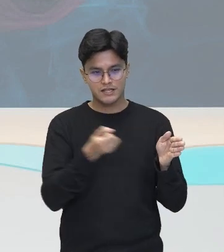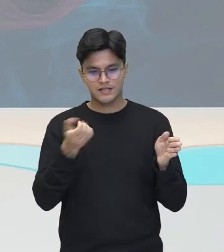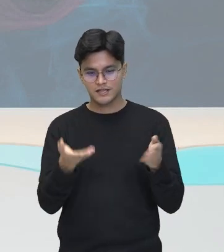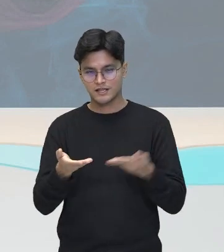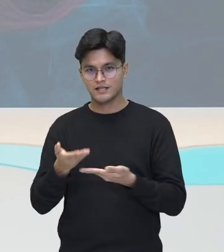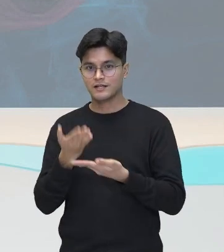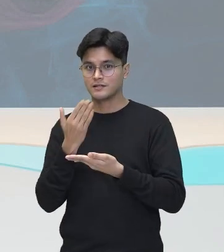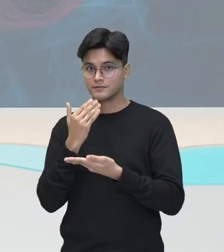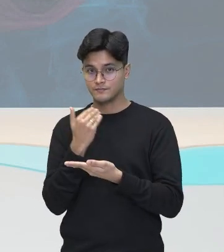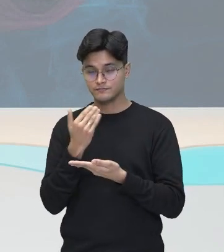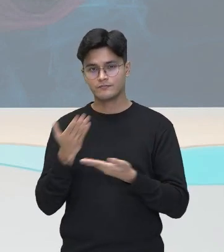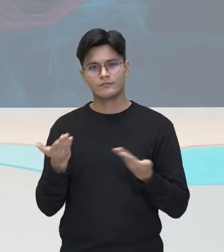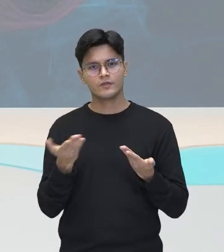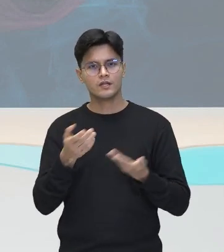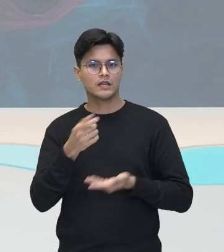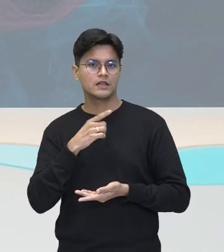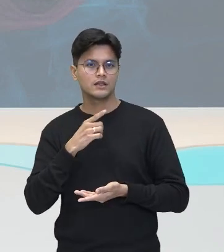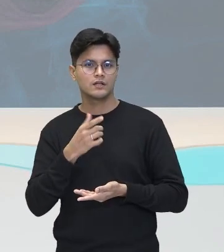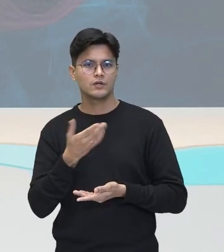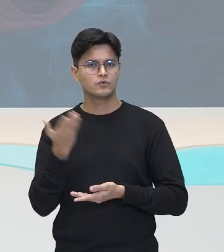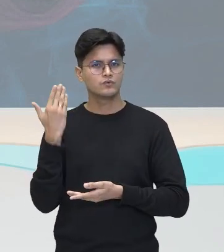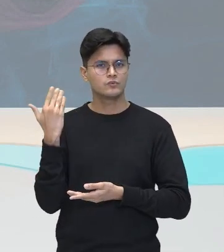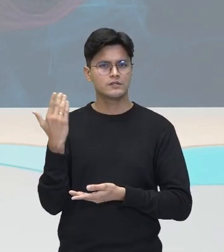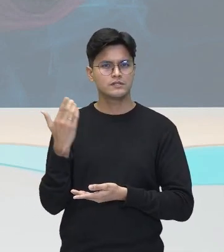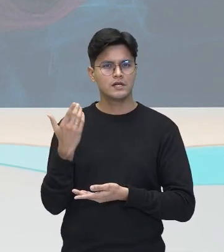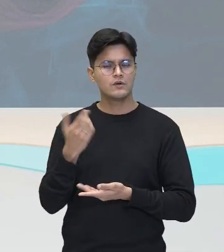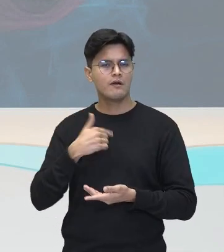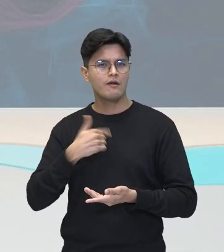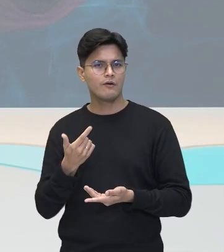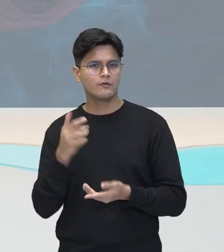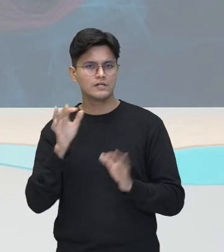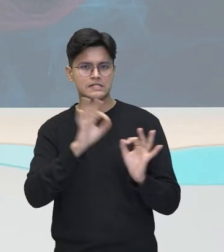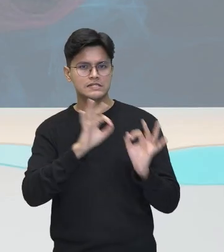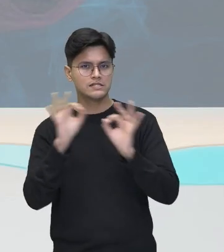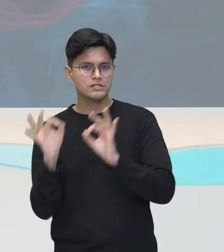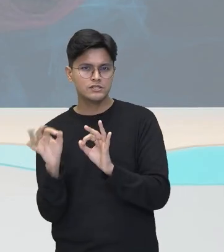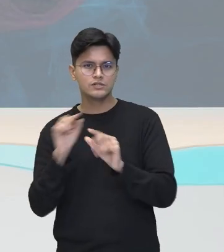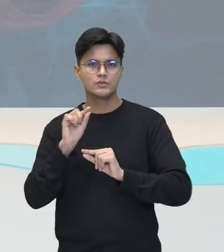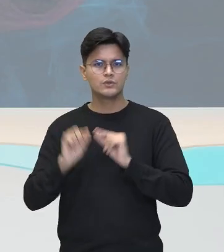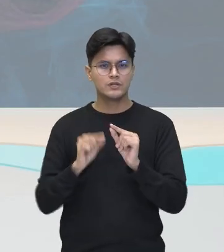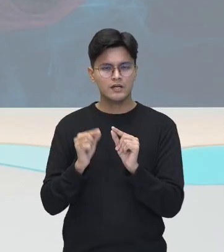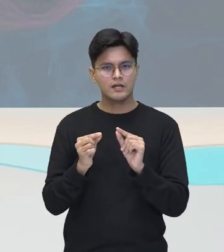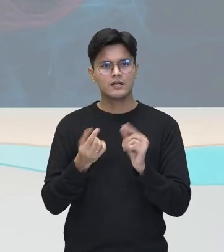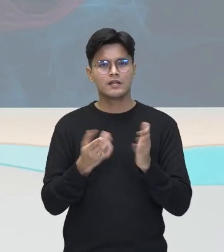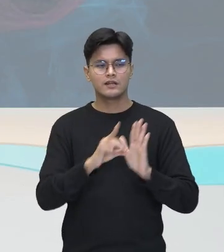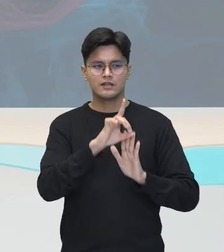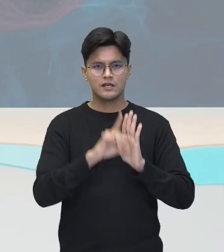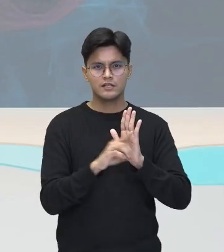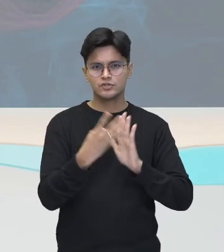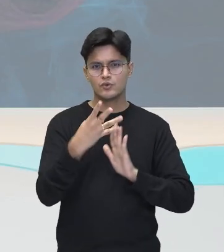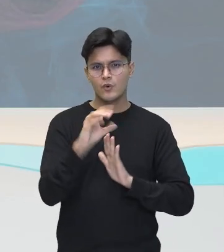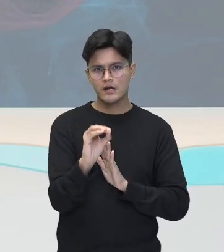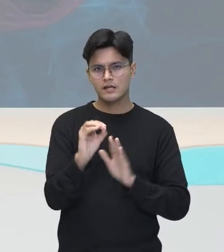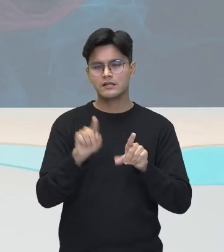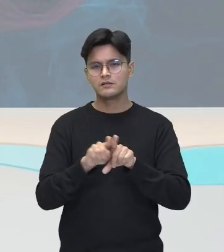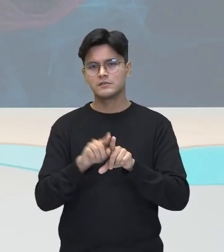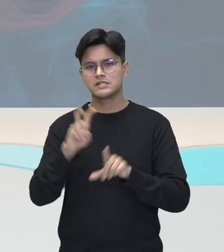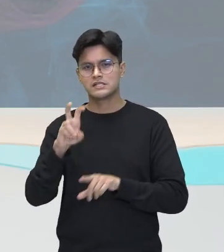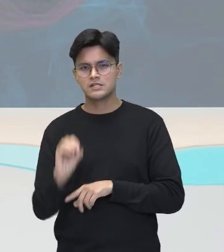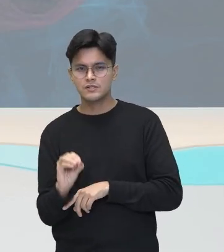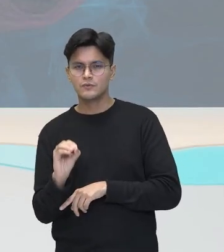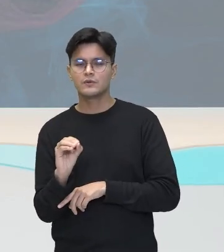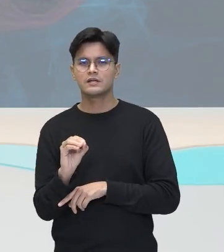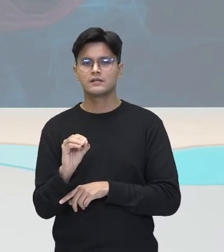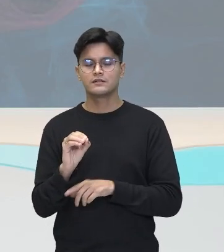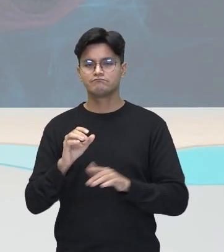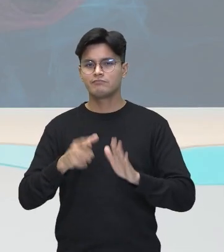uma reportagem falando lá dos anos 40, no Brasil, né, 40, 50, e que não existia, né, as pessoas